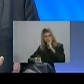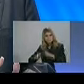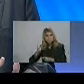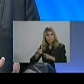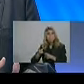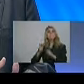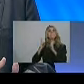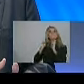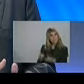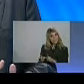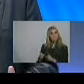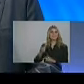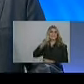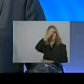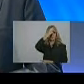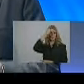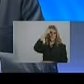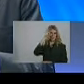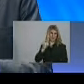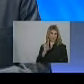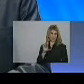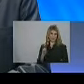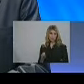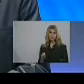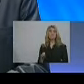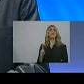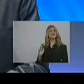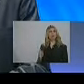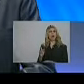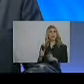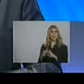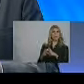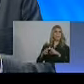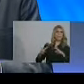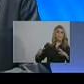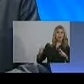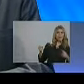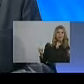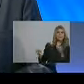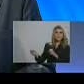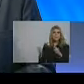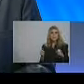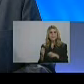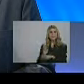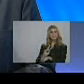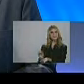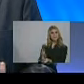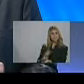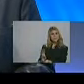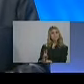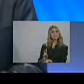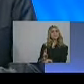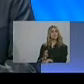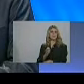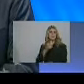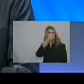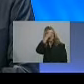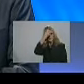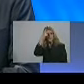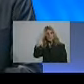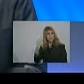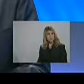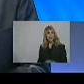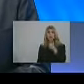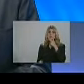mesma Prefeitura do Rio de Janeiro, que aumentou o efetivo da guarda, que criou as unidades de ordem pública, ela fez uma